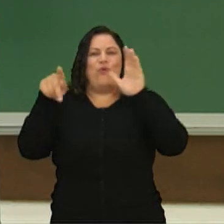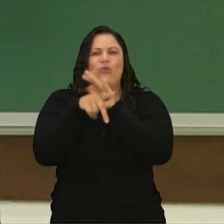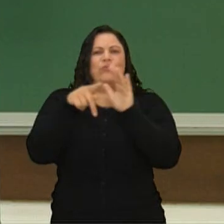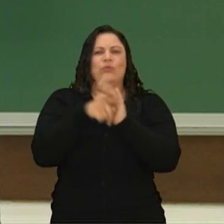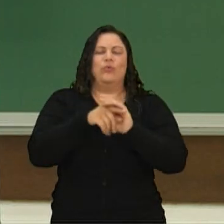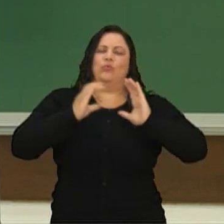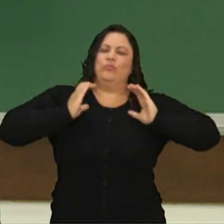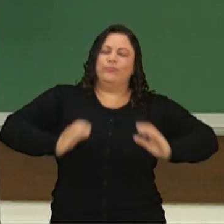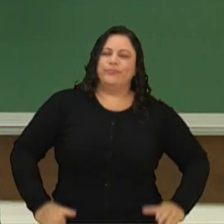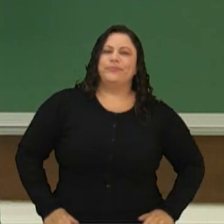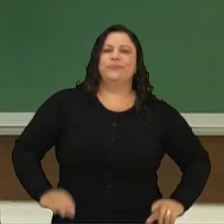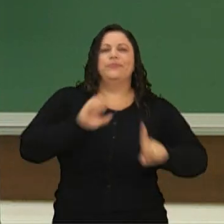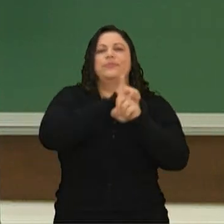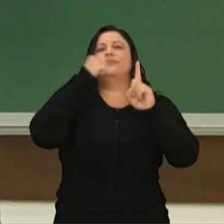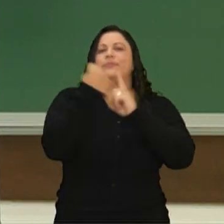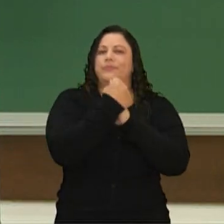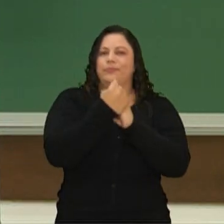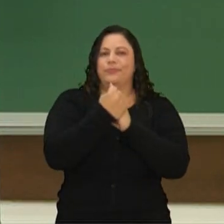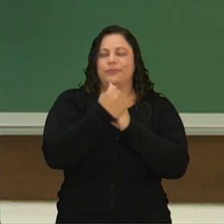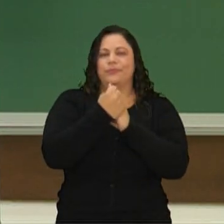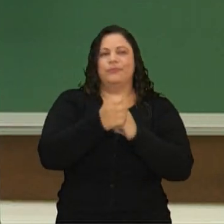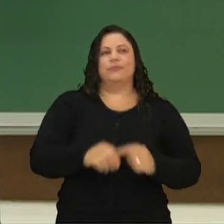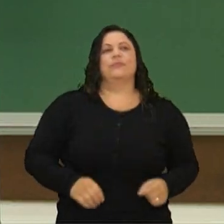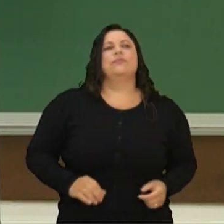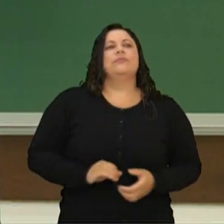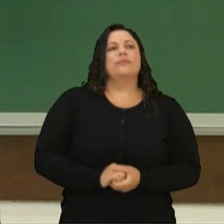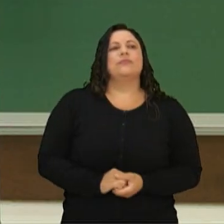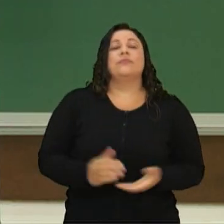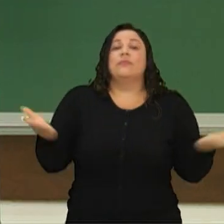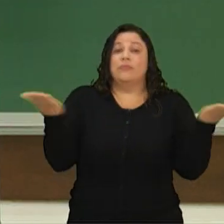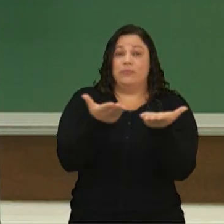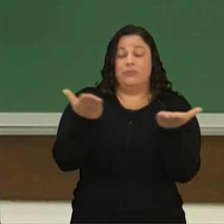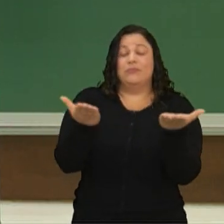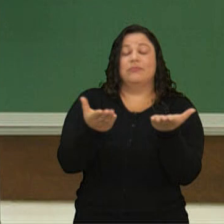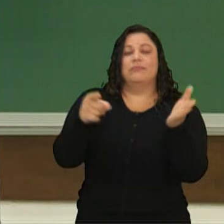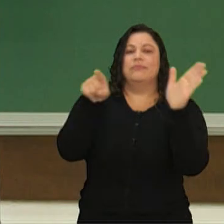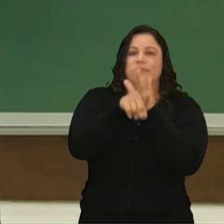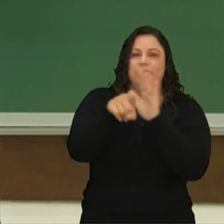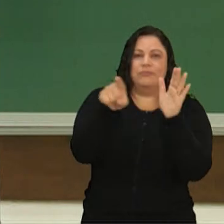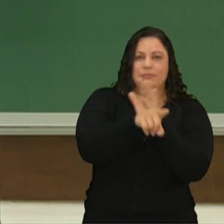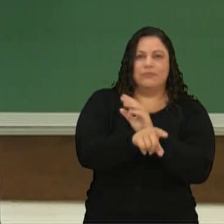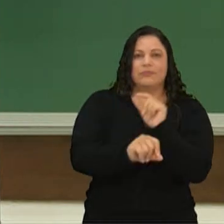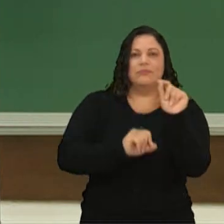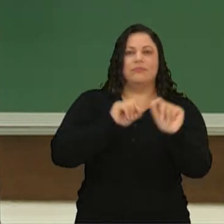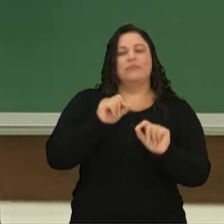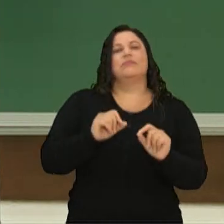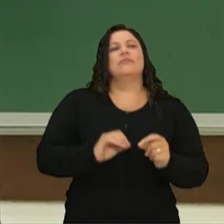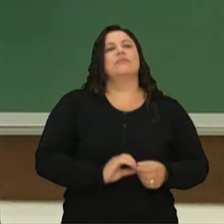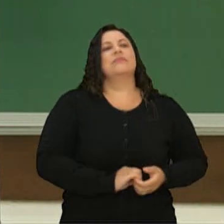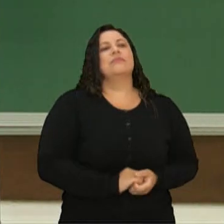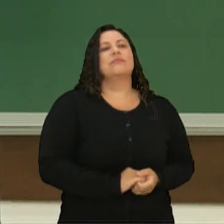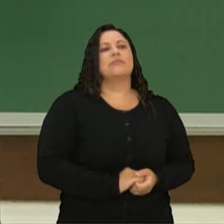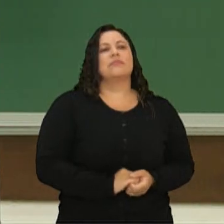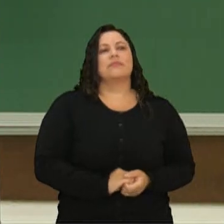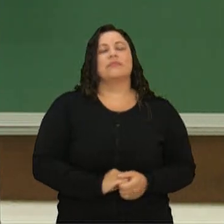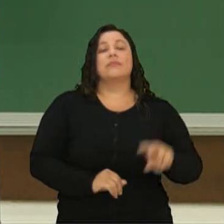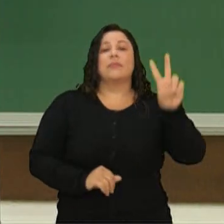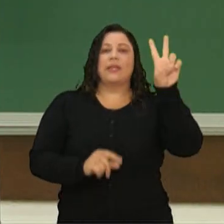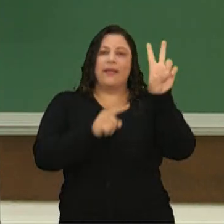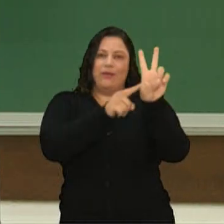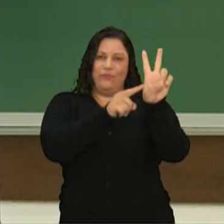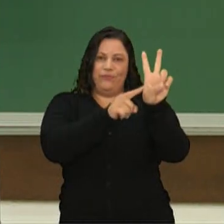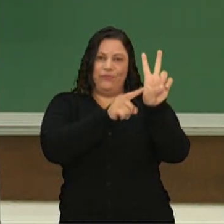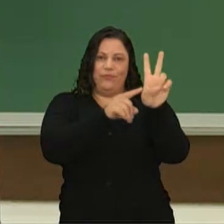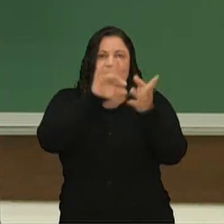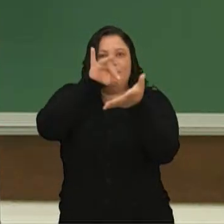está inserido. Vamos então agora às atividades desta parte da aula. Marque V para verdadeiro